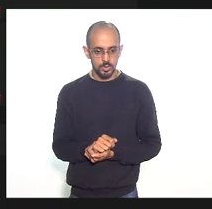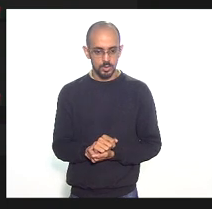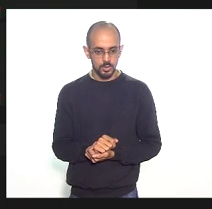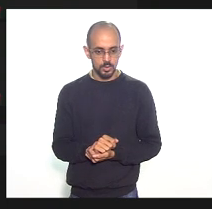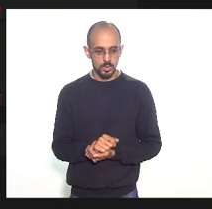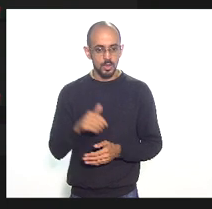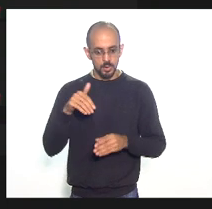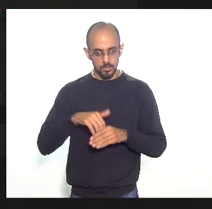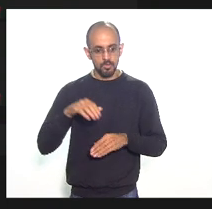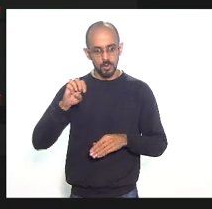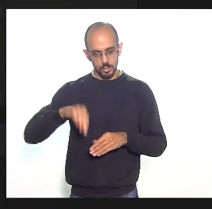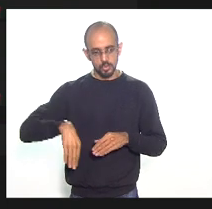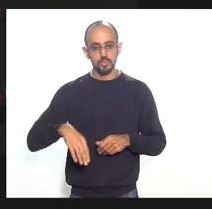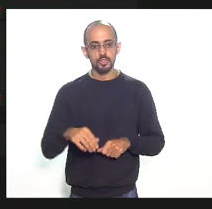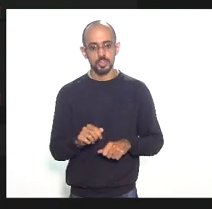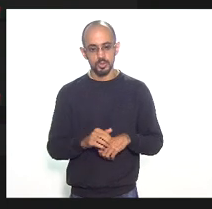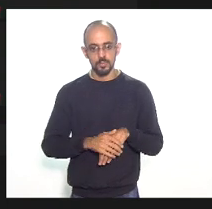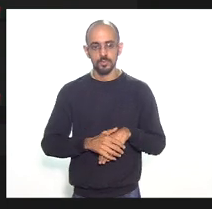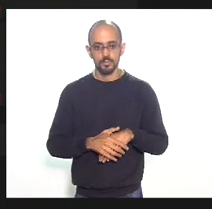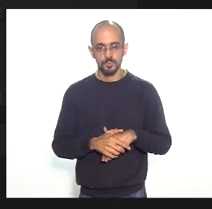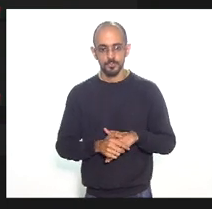Voto sim, senhor presidente.